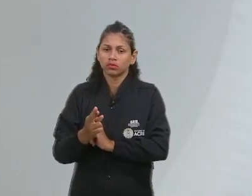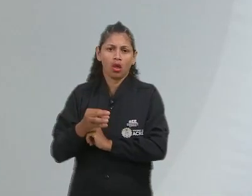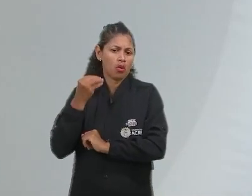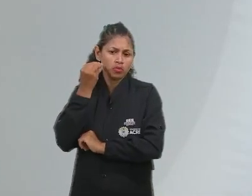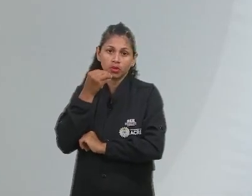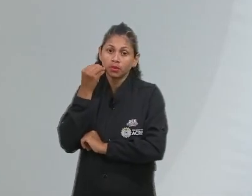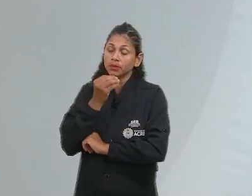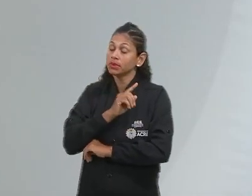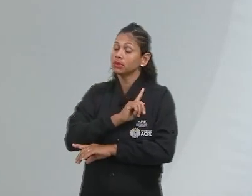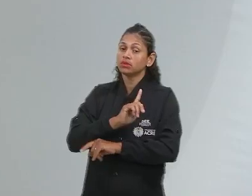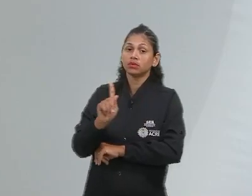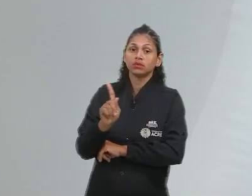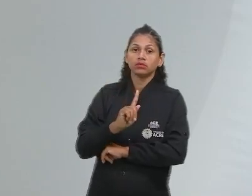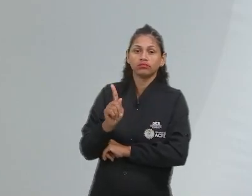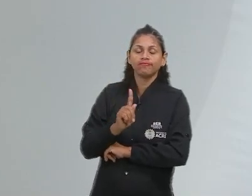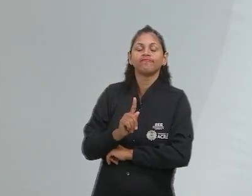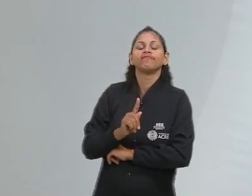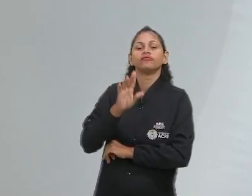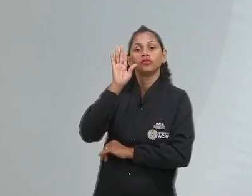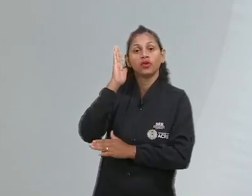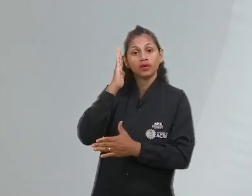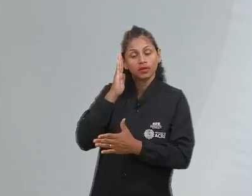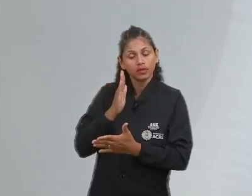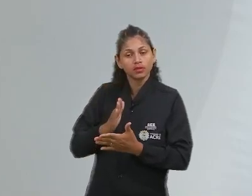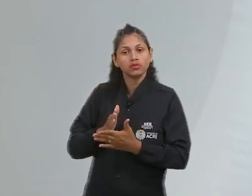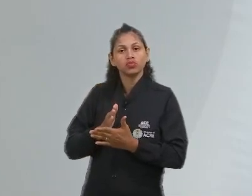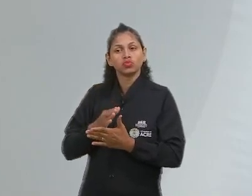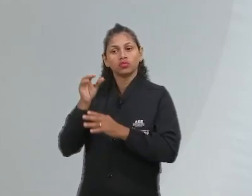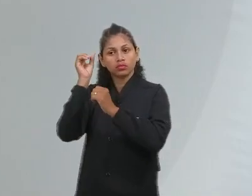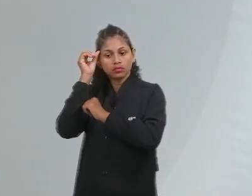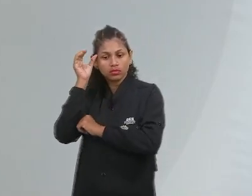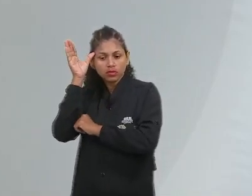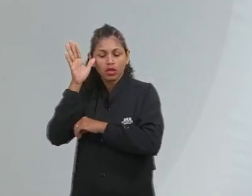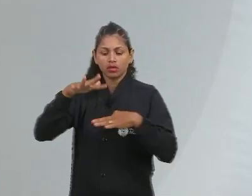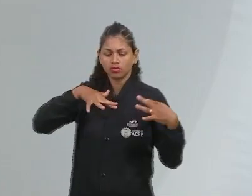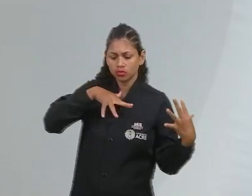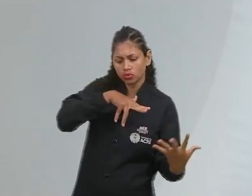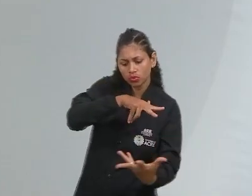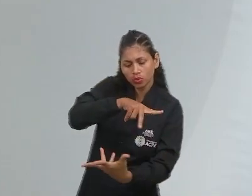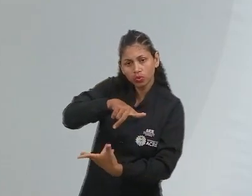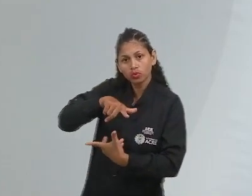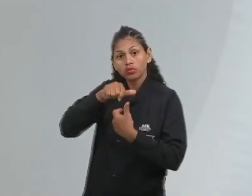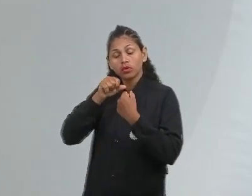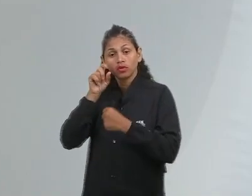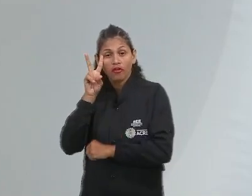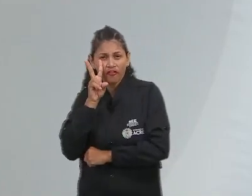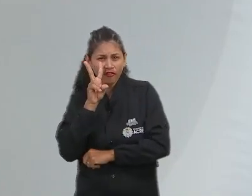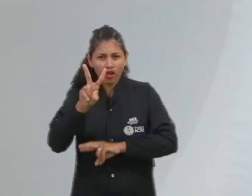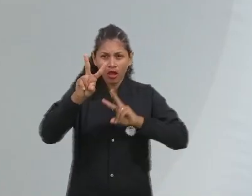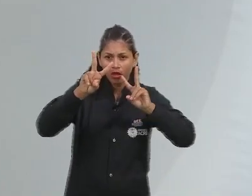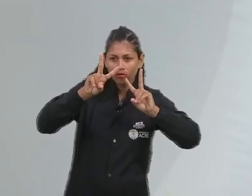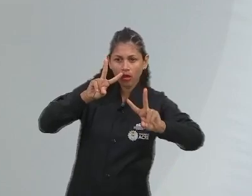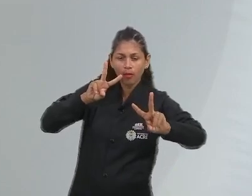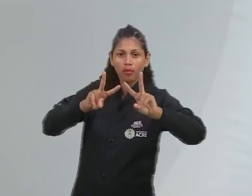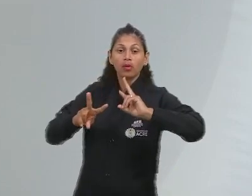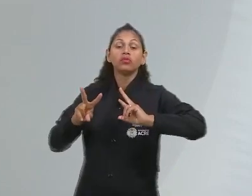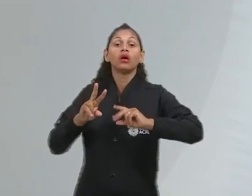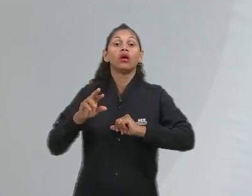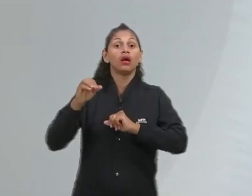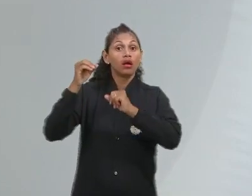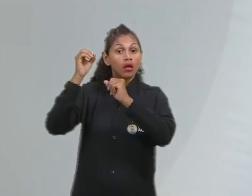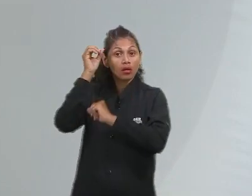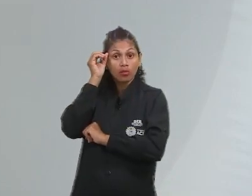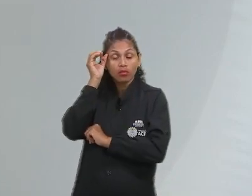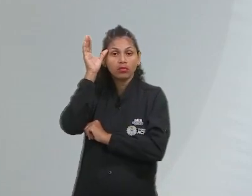Mesmo o conhecimento daquilo que está no mundo, que está no dia a dia, aquilo que a gente vê, então, é um conhecimento